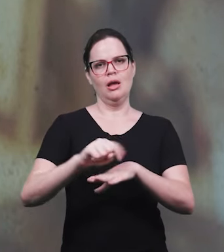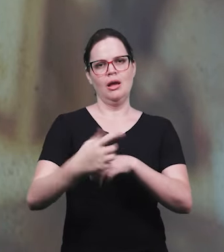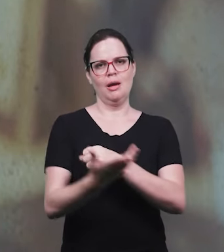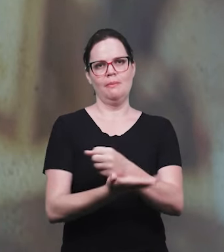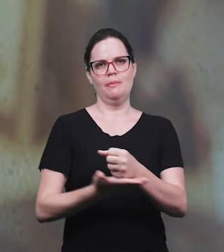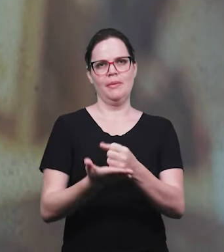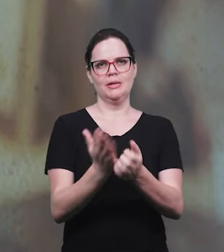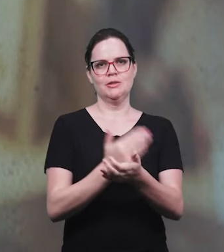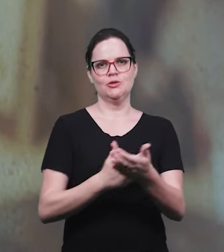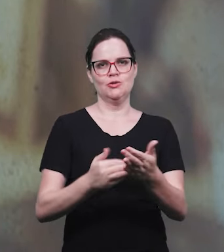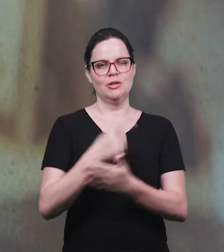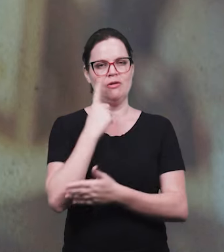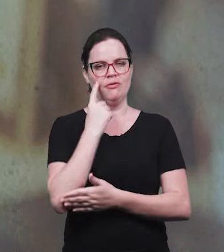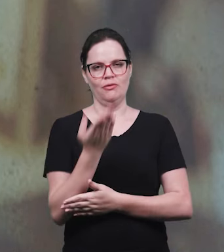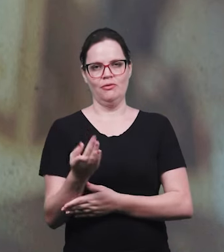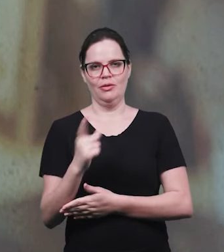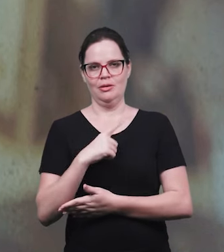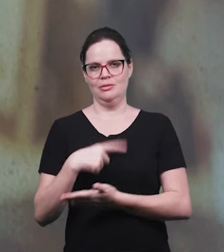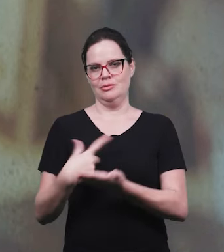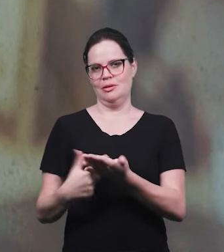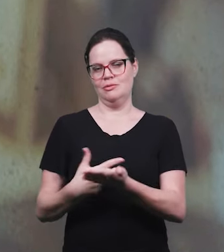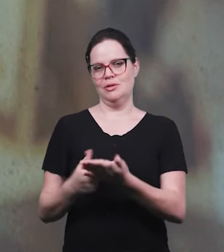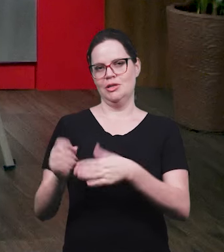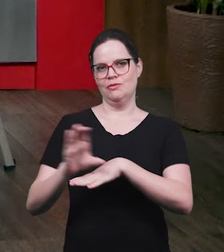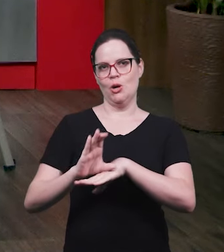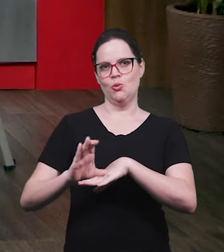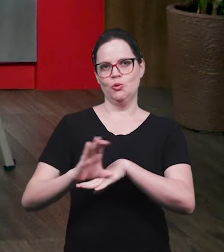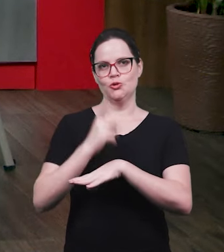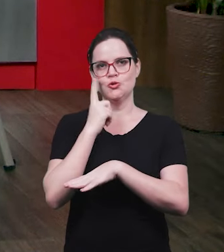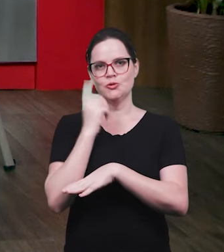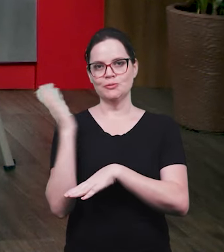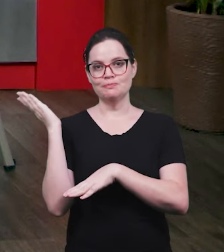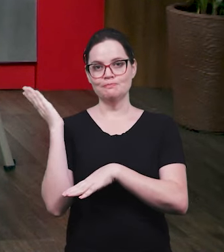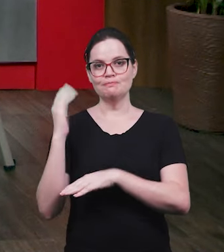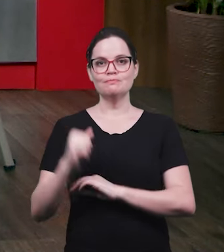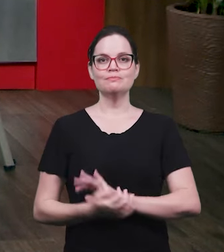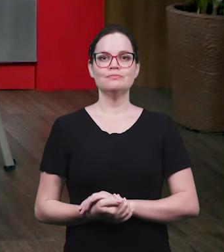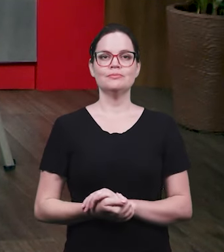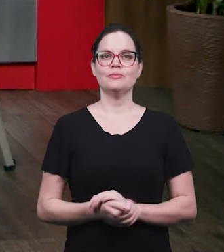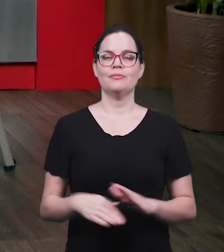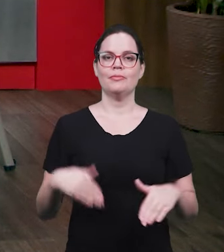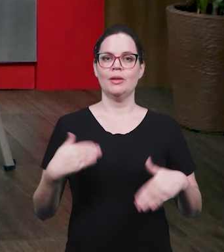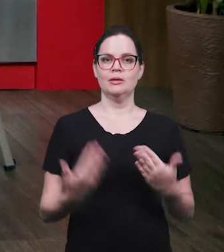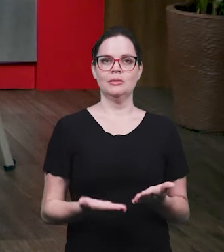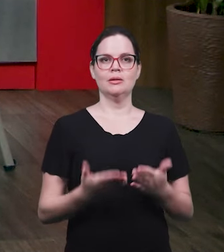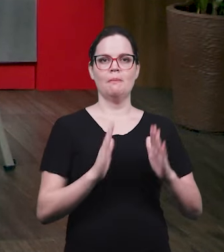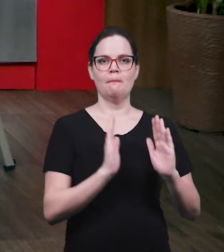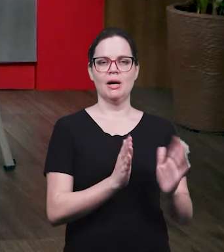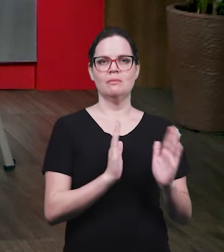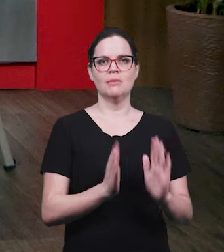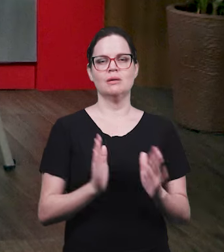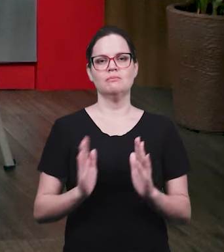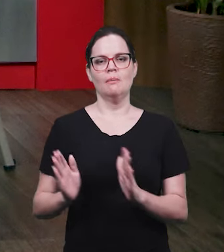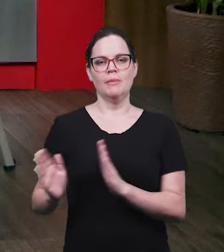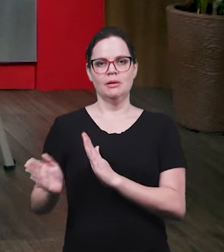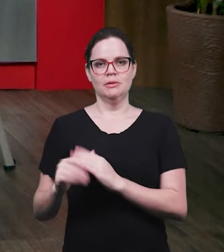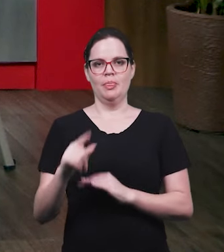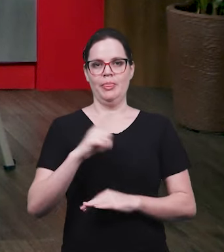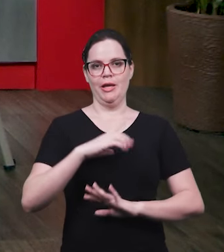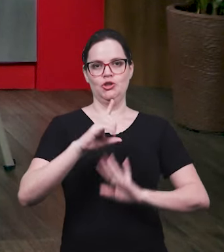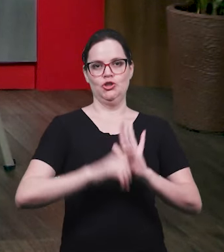até temos aqui uma constituição na mesa. Sim. Né? Então, o processo de uma forma geral, então eu tenho o